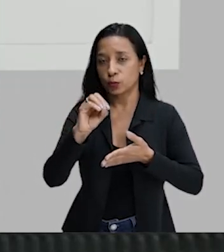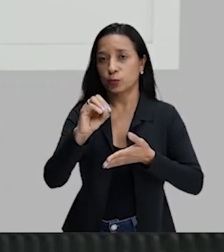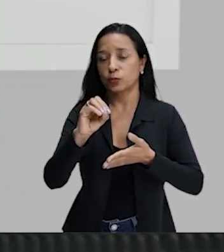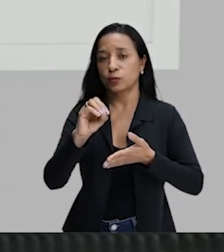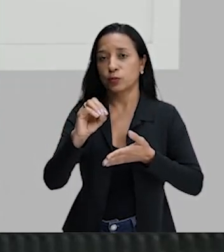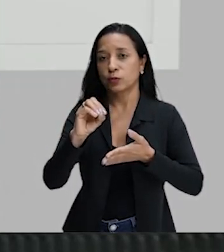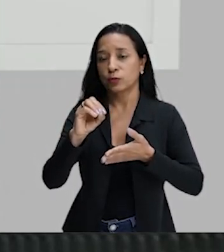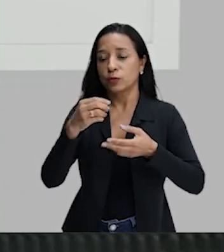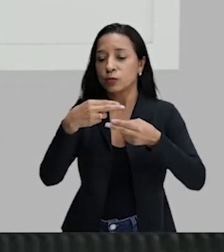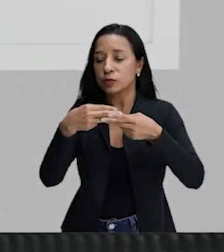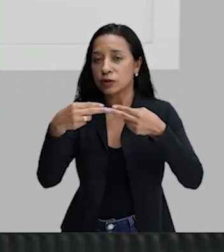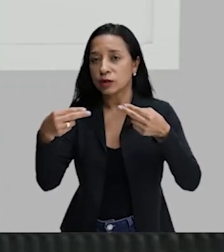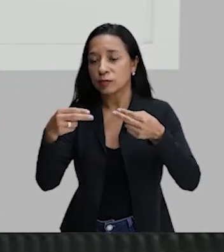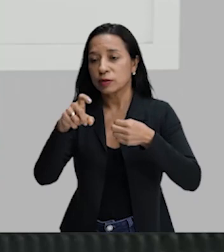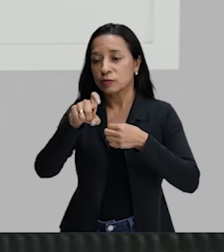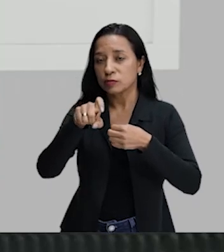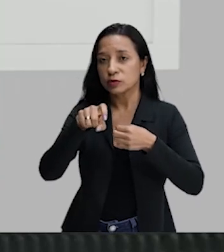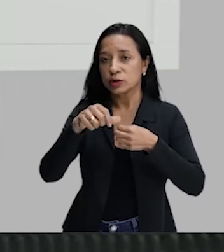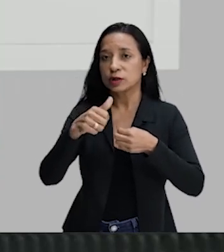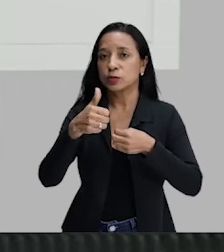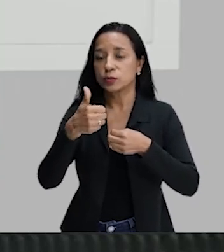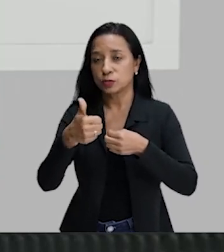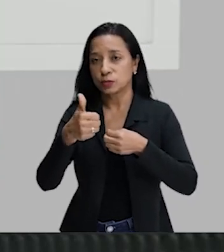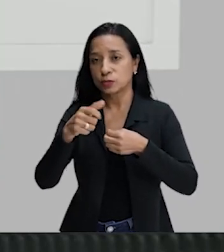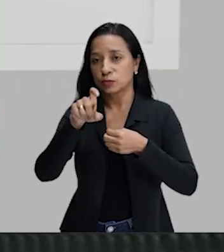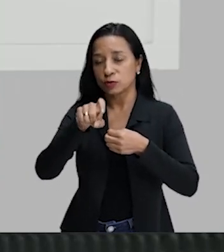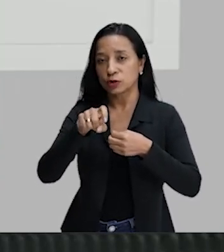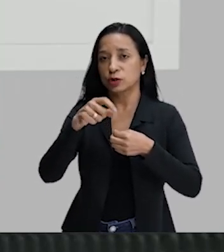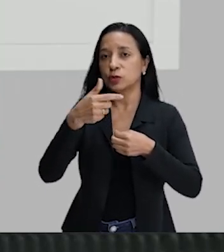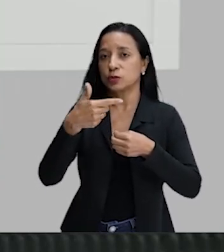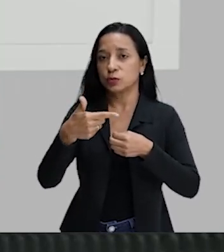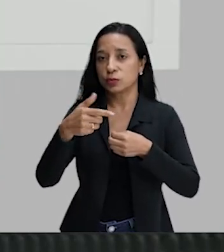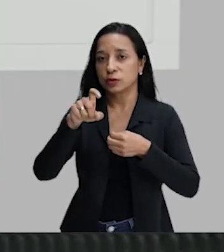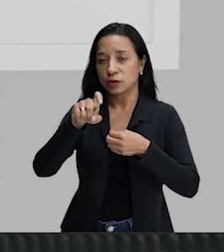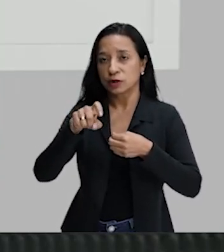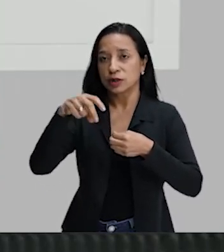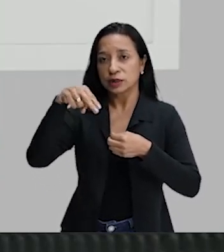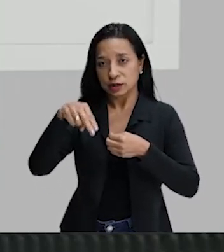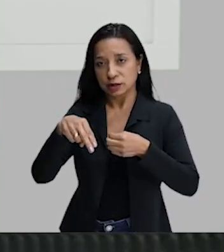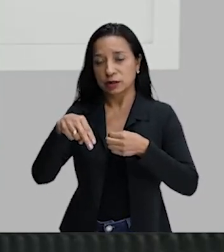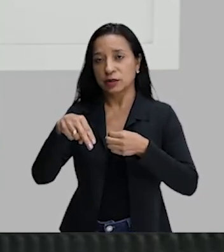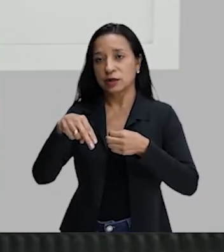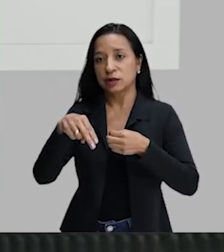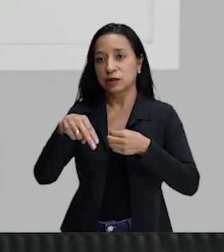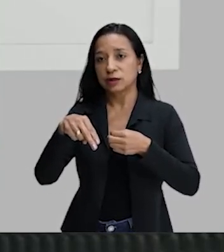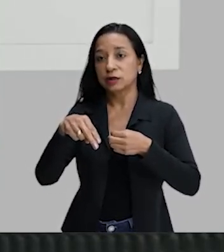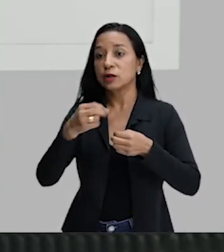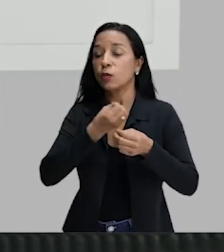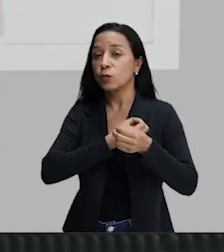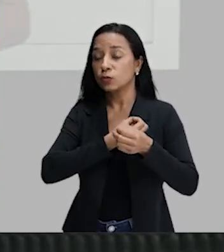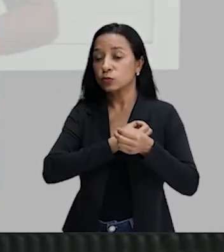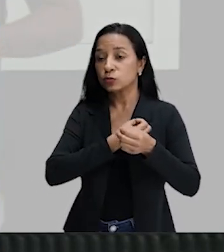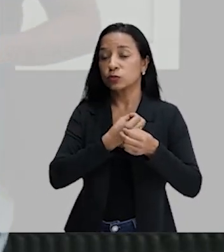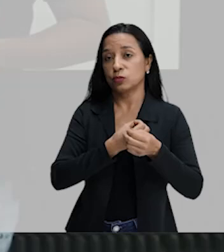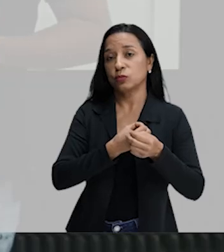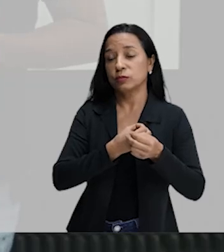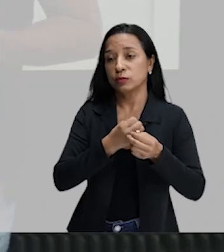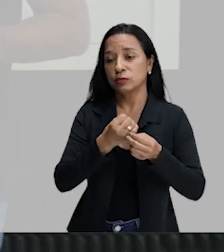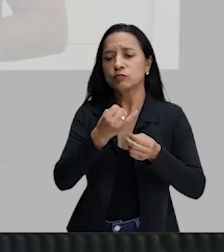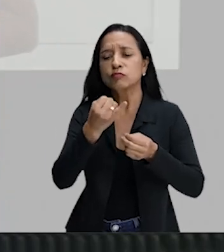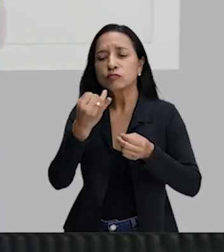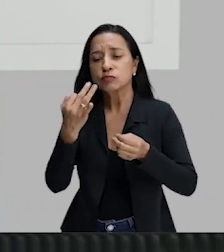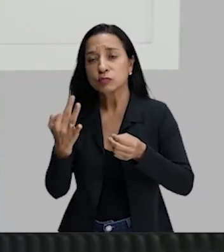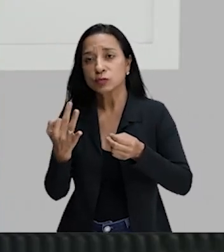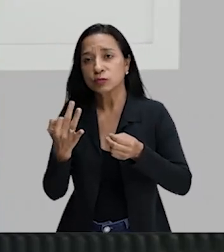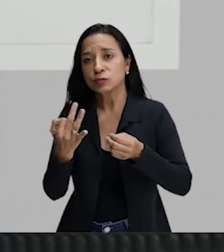ó, o x1 e o x2, o xn, são as raízes, né, de um polinômio. O que é raiz